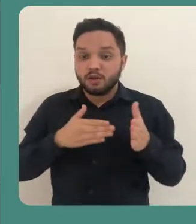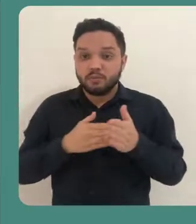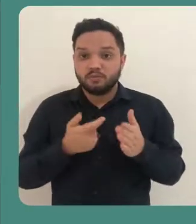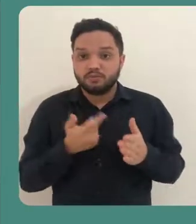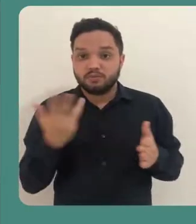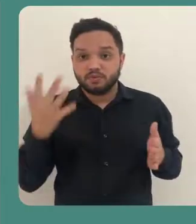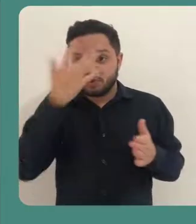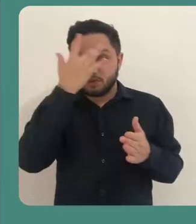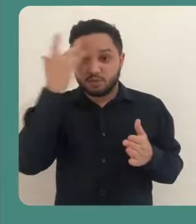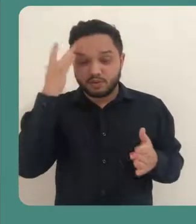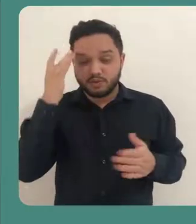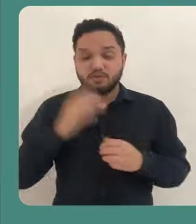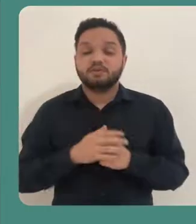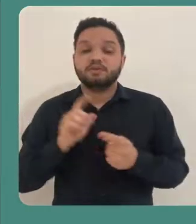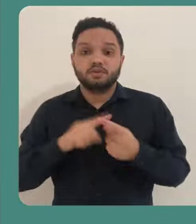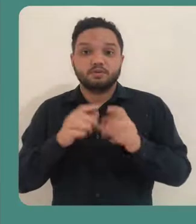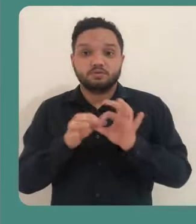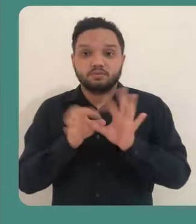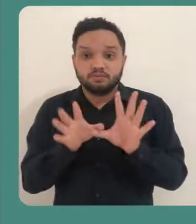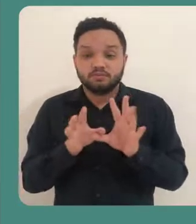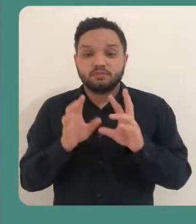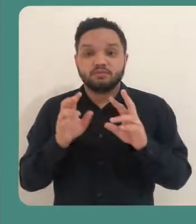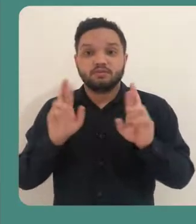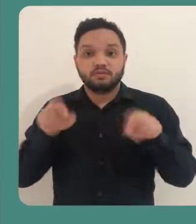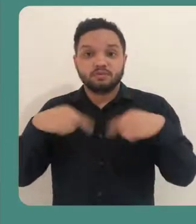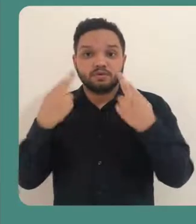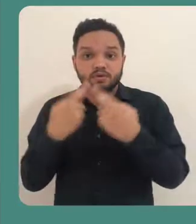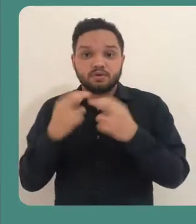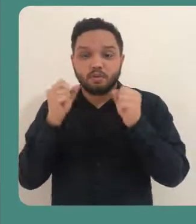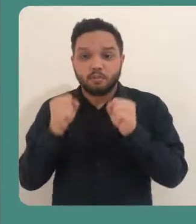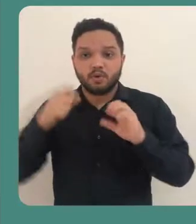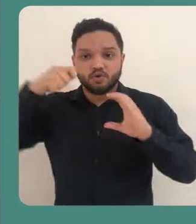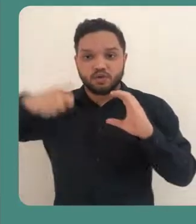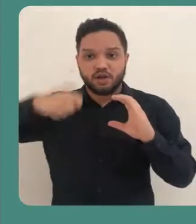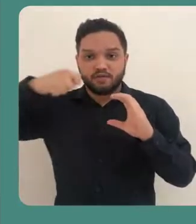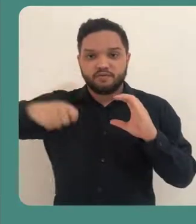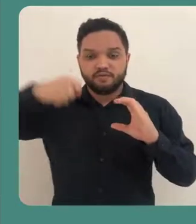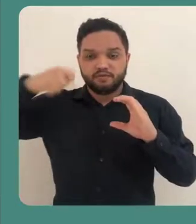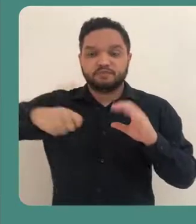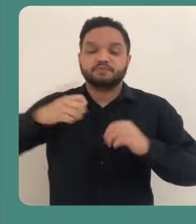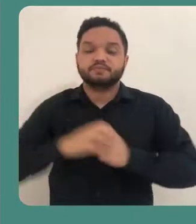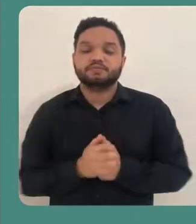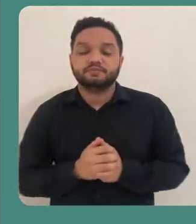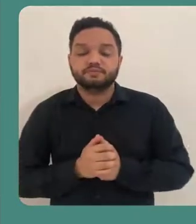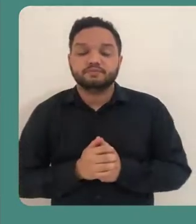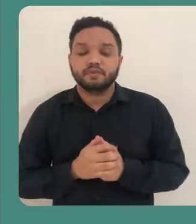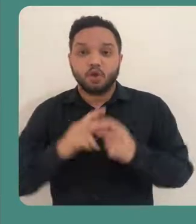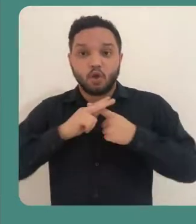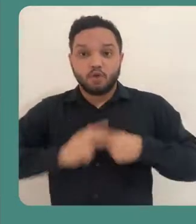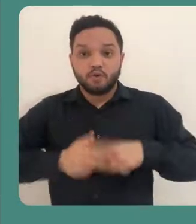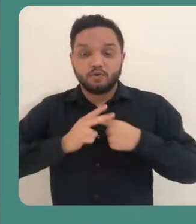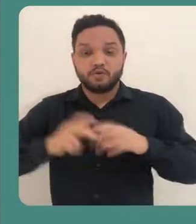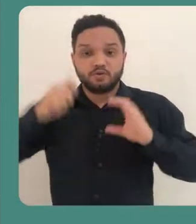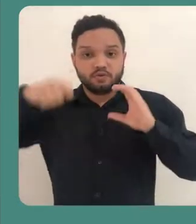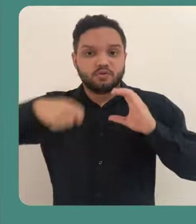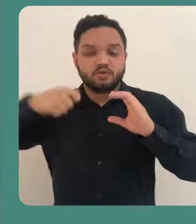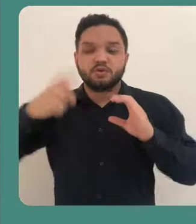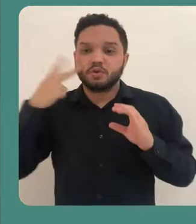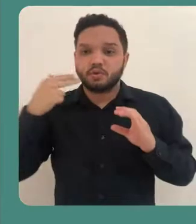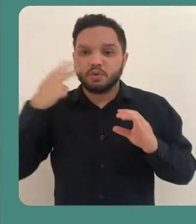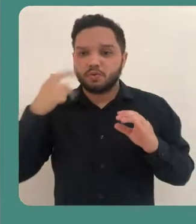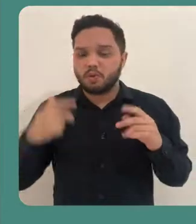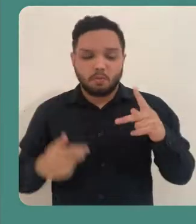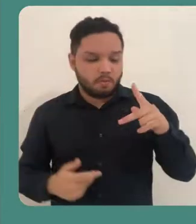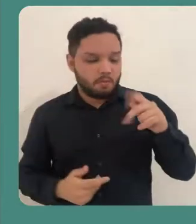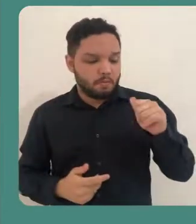sessão seja gravar as configurações de gravação elas são padrão então a gente não vai alterar